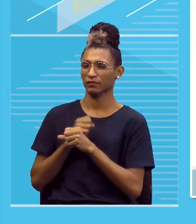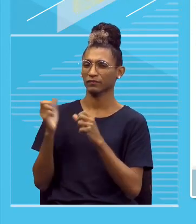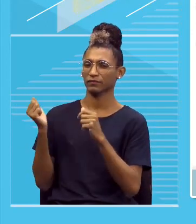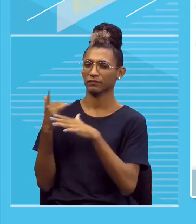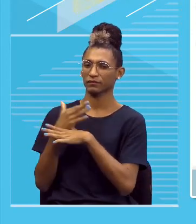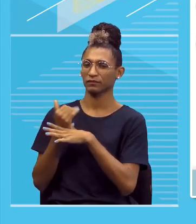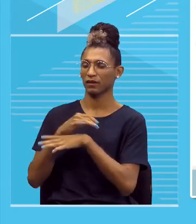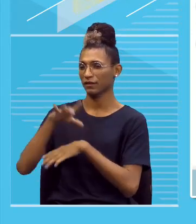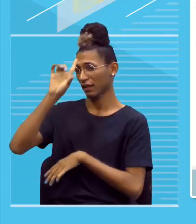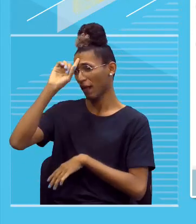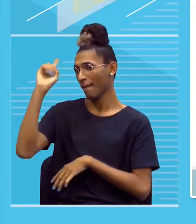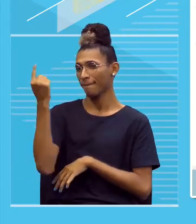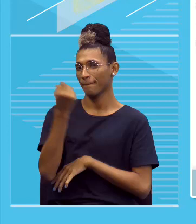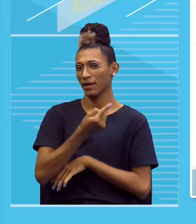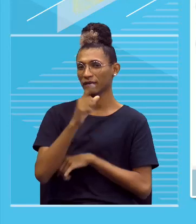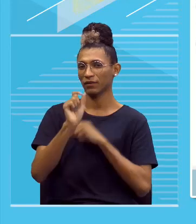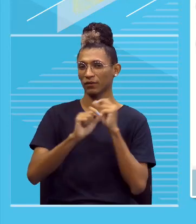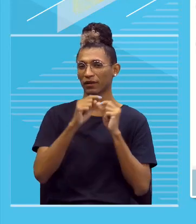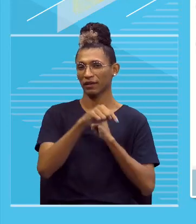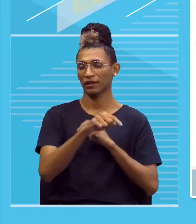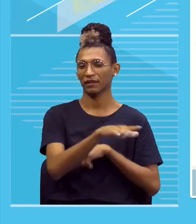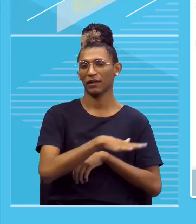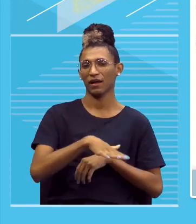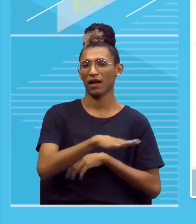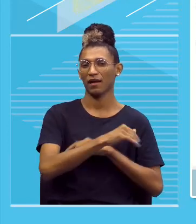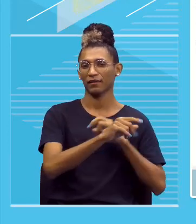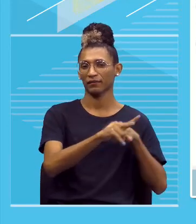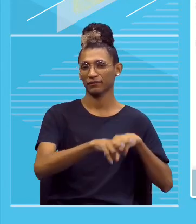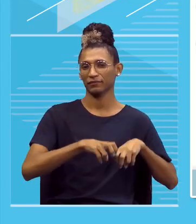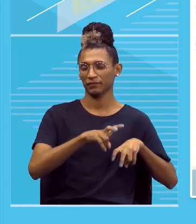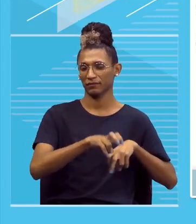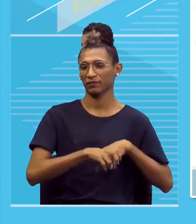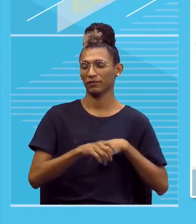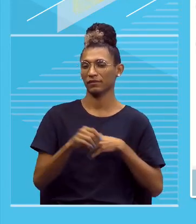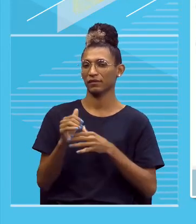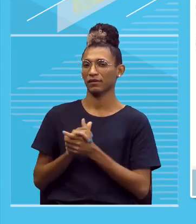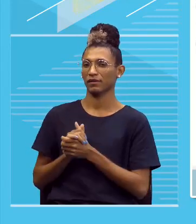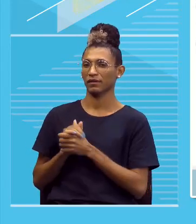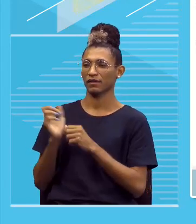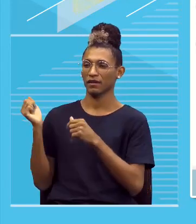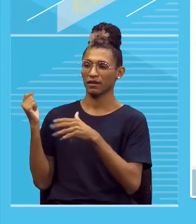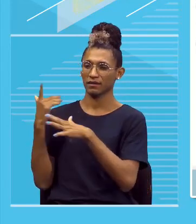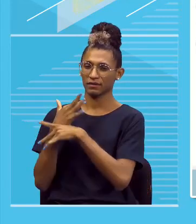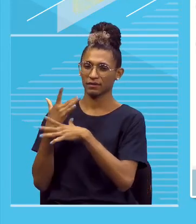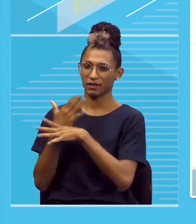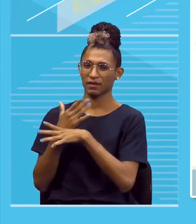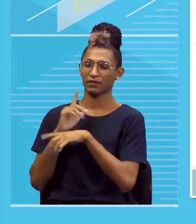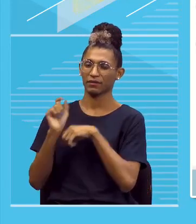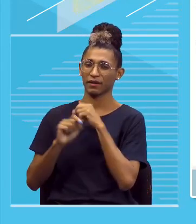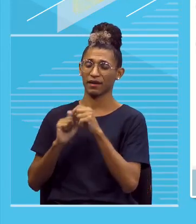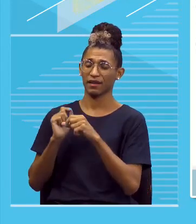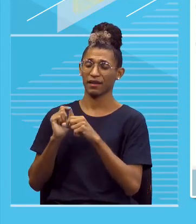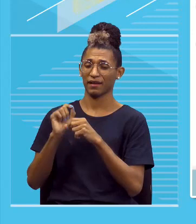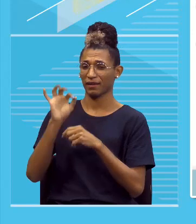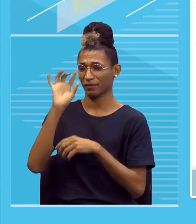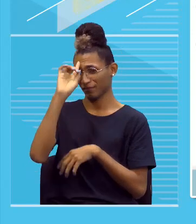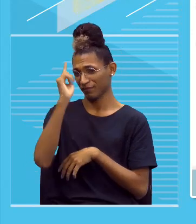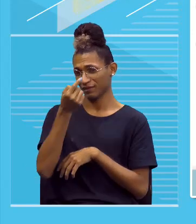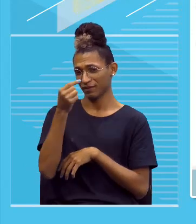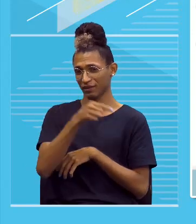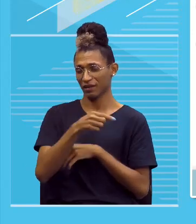no campo a cidade turma ela subordina o campo